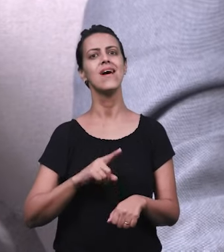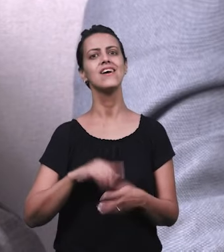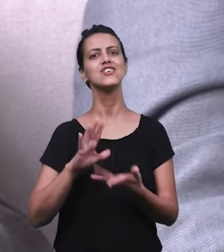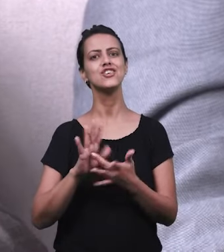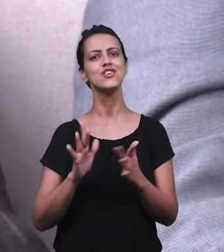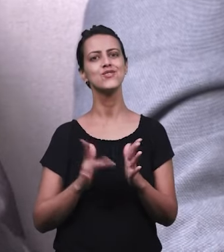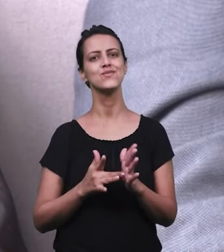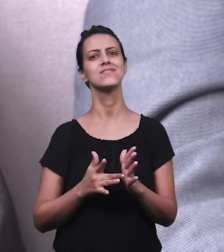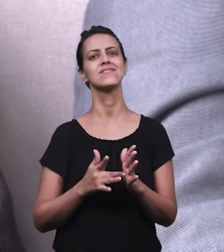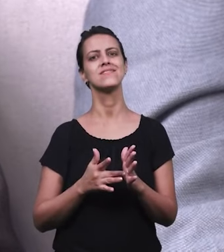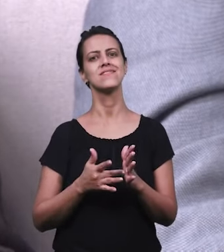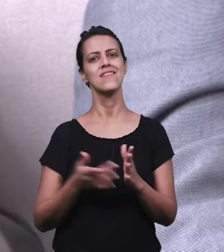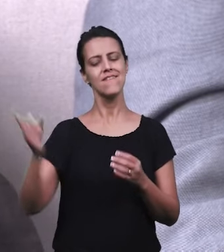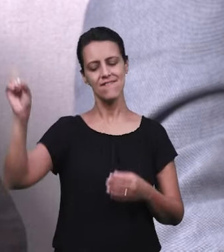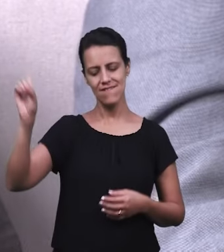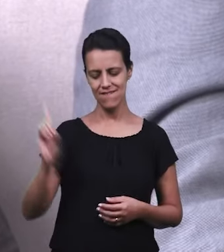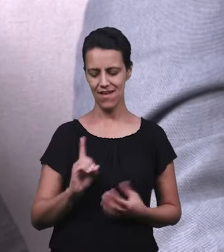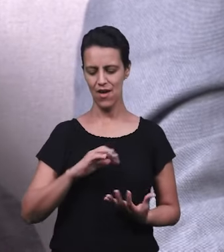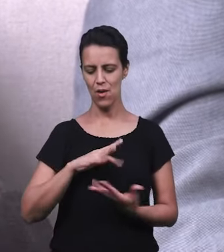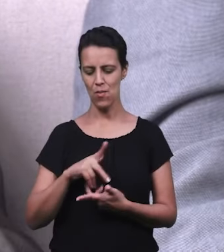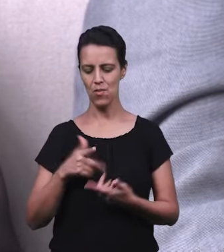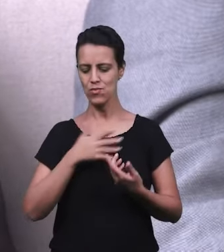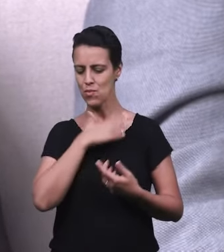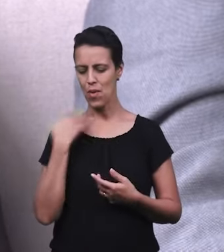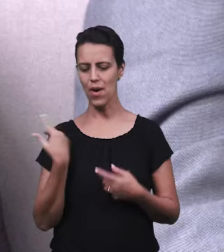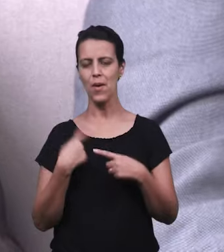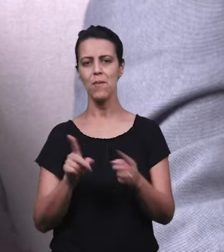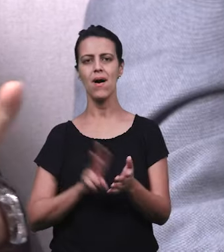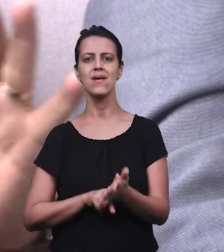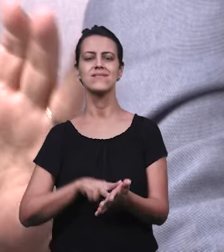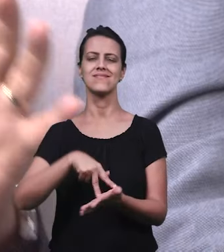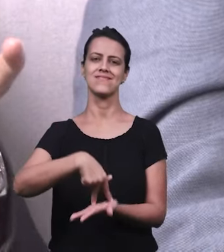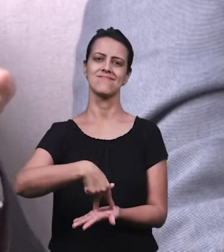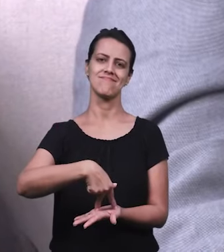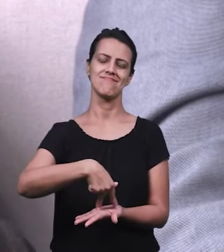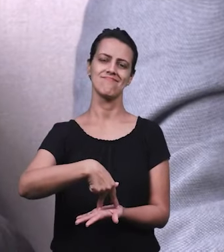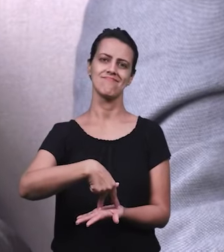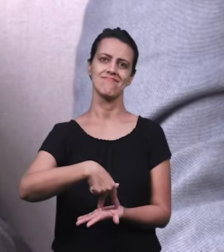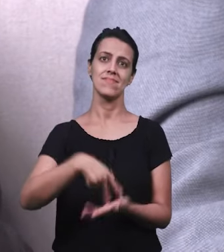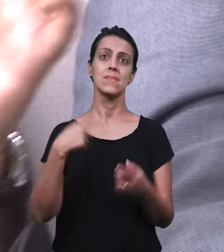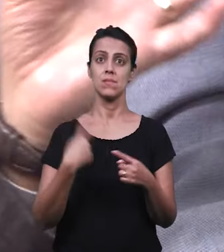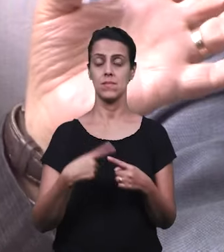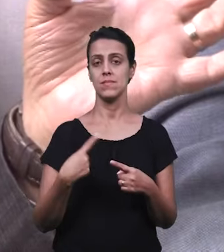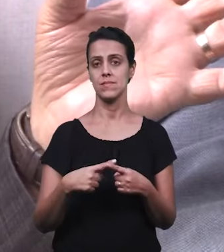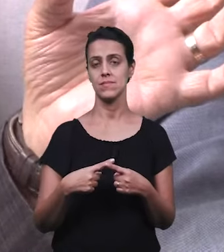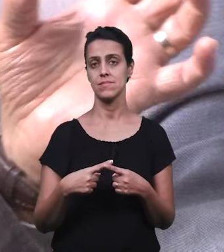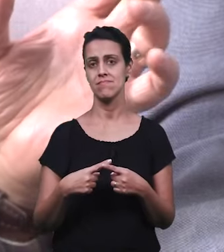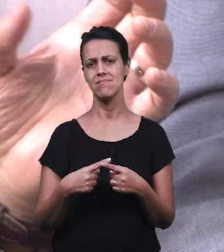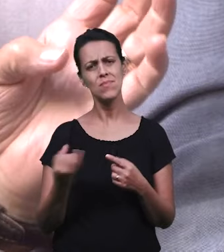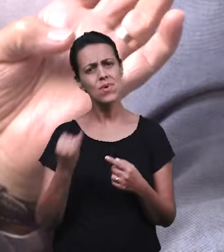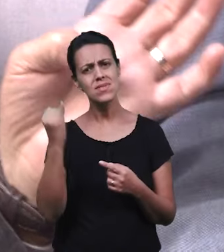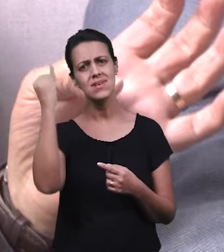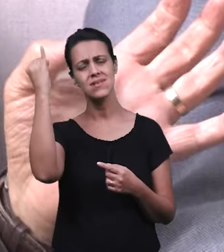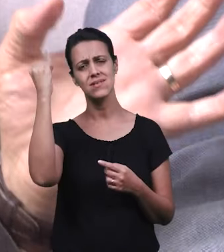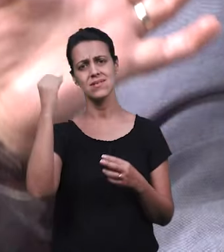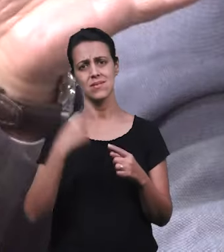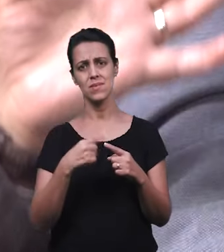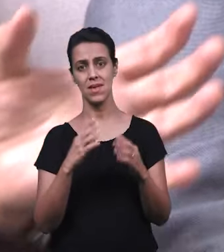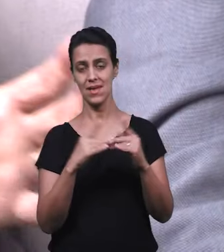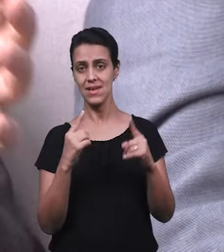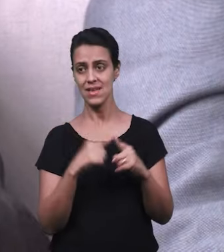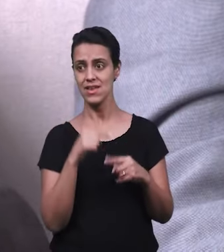morrer por nós, mas ele morreu e ressuscitou ao 3º dia. Então realmente esses aspectos são muito importantes, porque a igreja, pastor Josias,